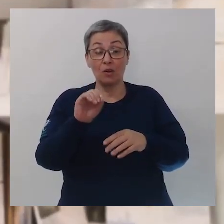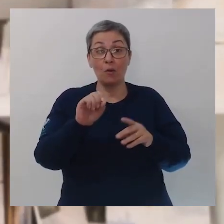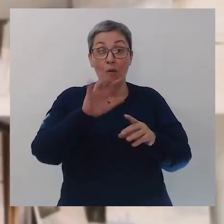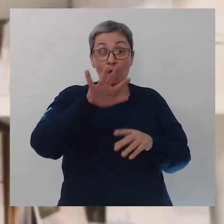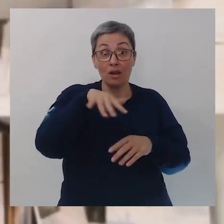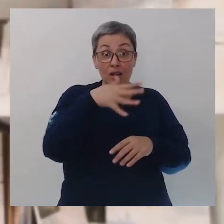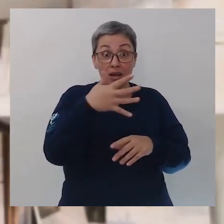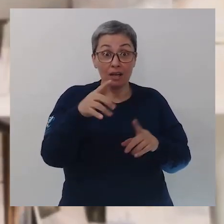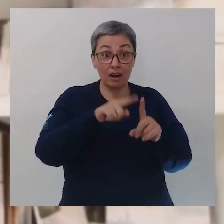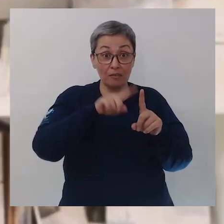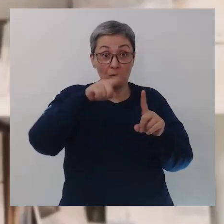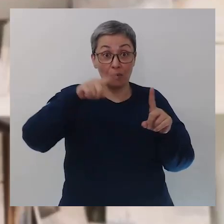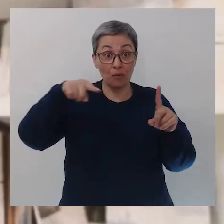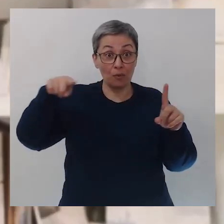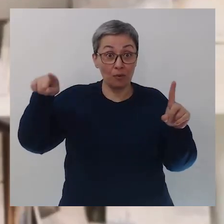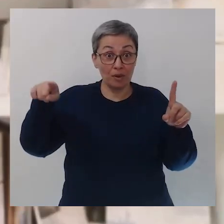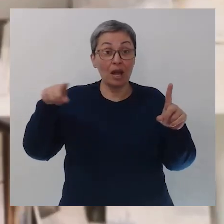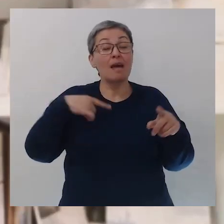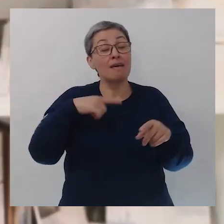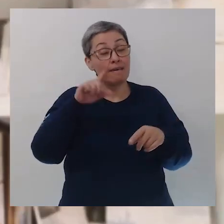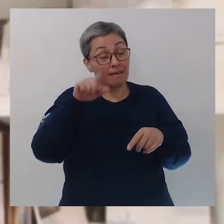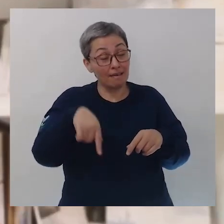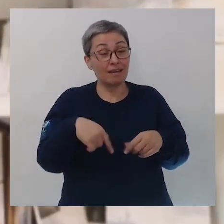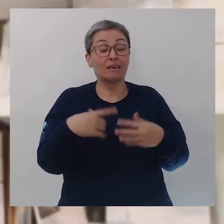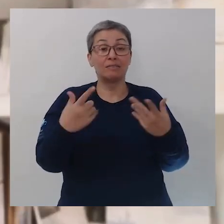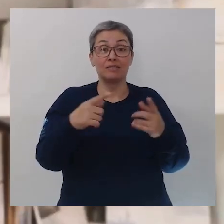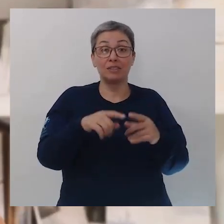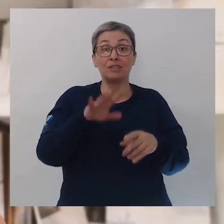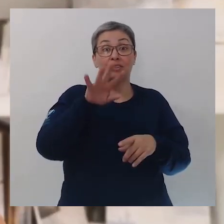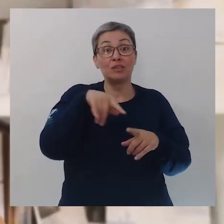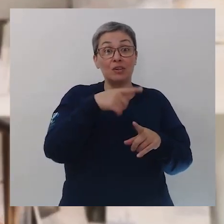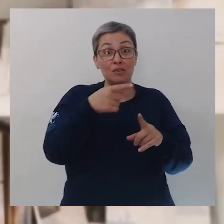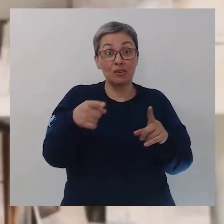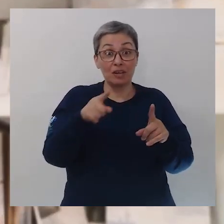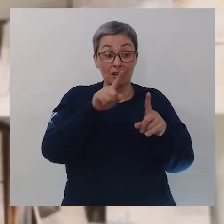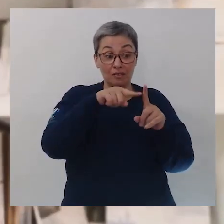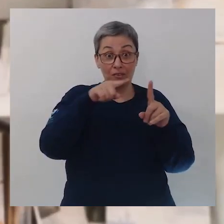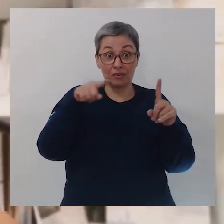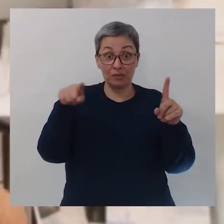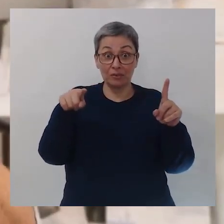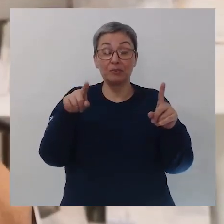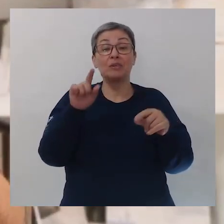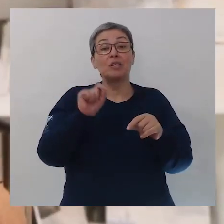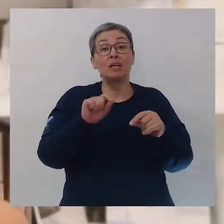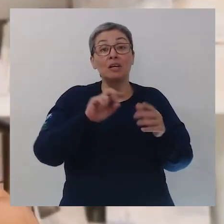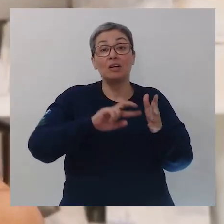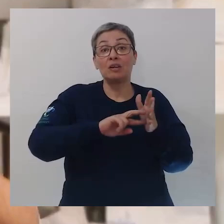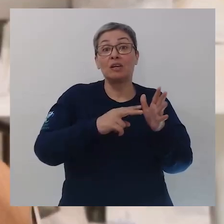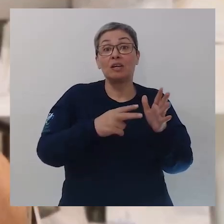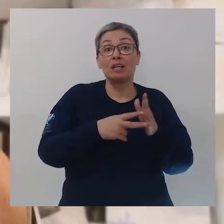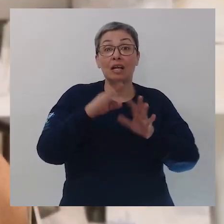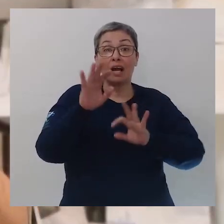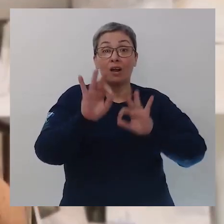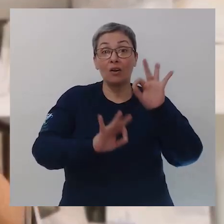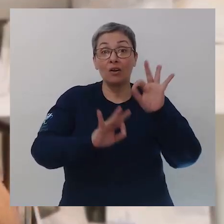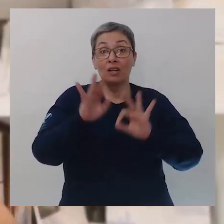gráficos. Olha que interessante. Sim, isto mesmo, gráficos. Gráficos